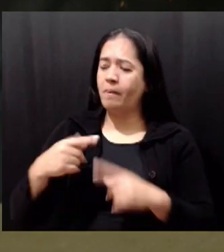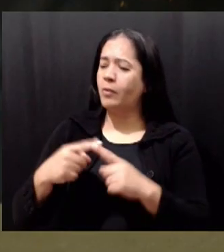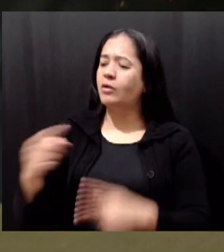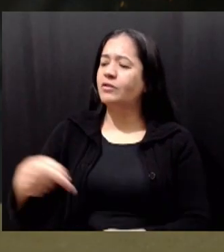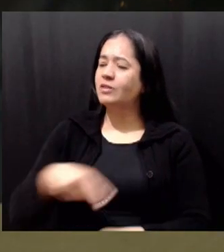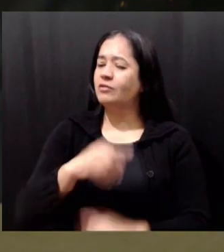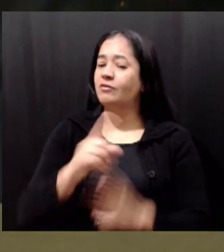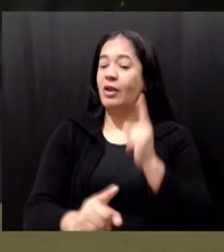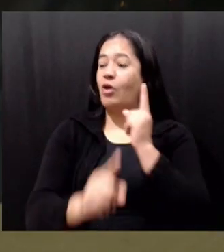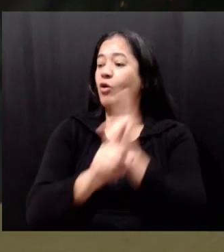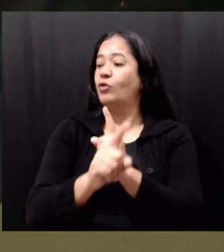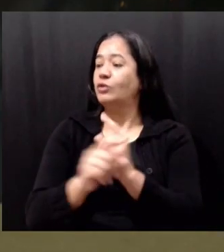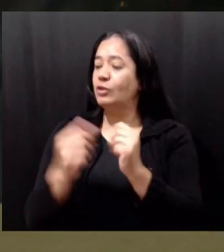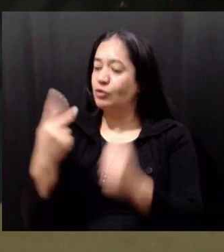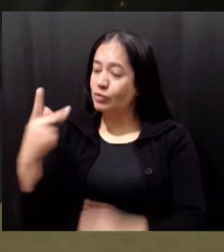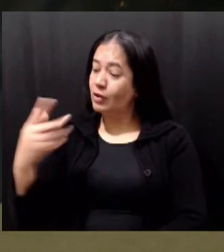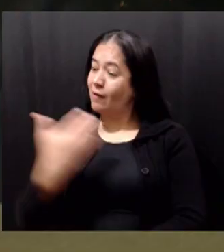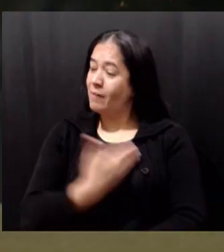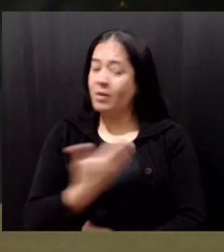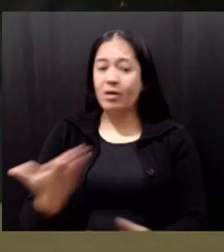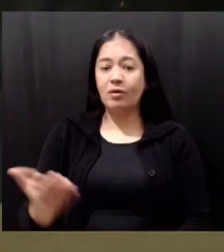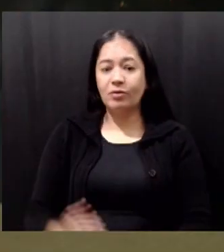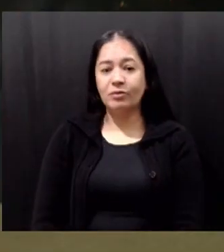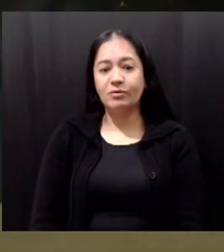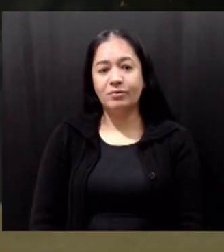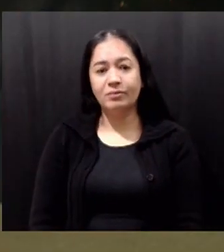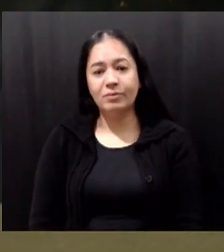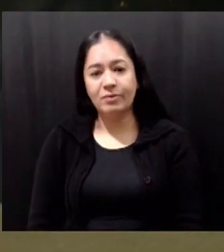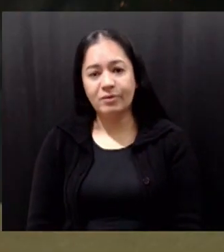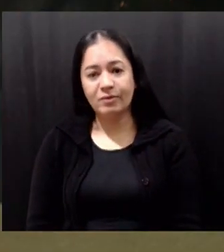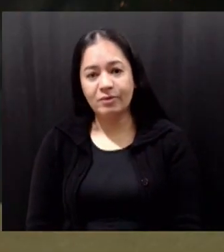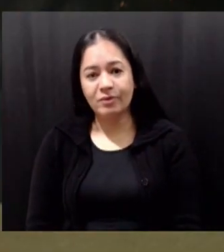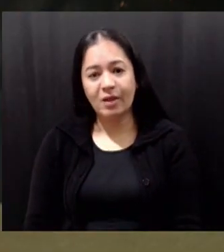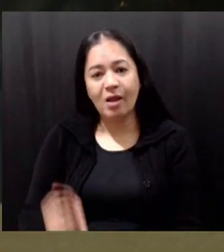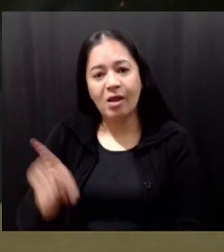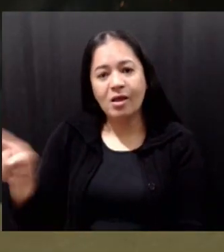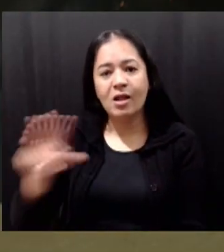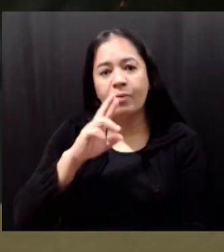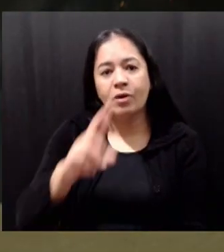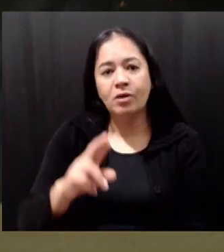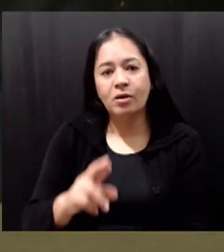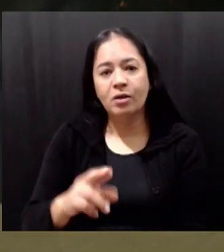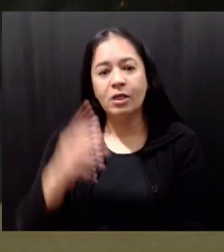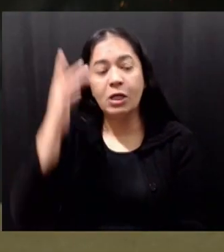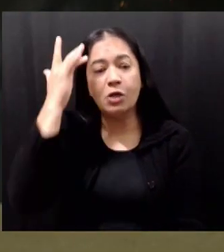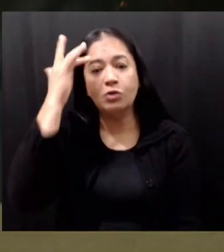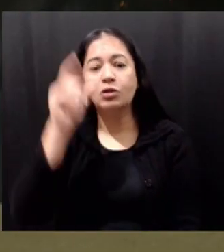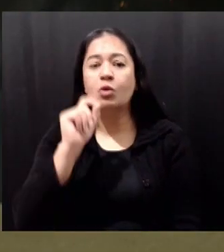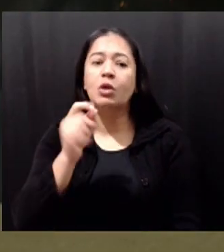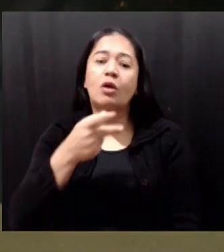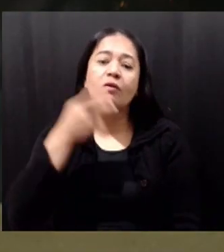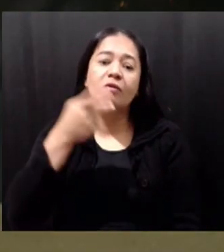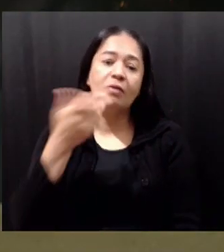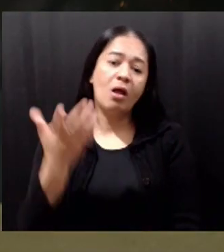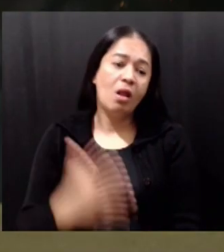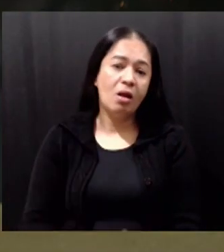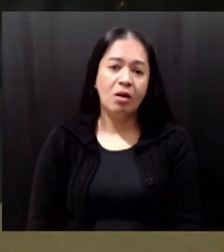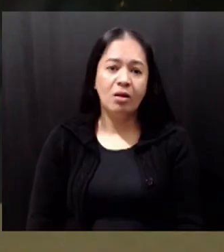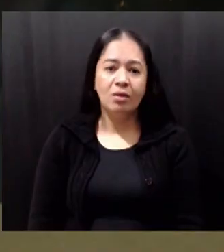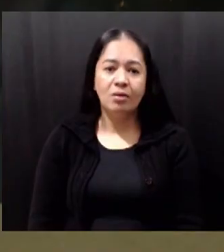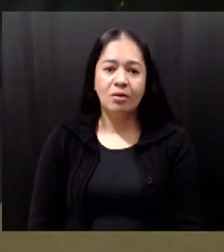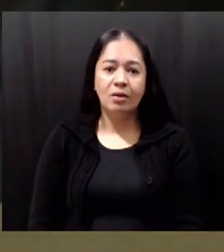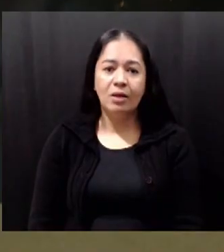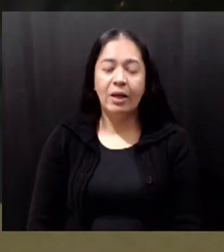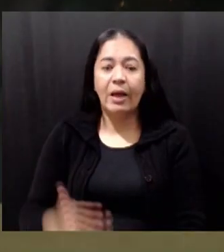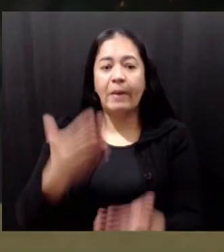com o seu amigo? Aí sabe que o adolescente respondeu, é porque eu não sei o que falar. Então, assim, vai perdendo esse dom da